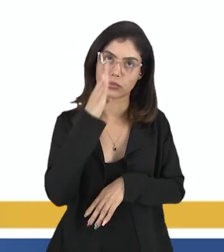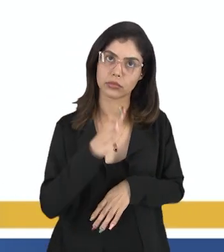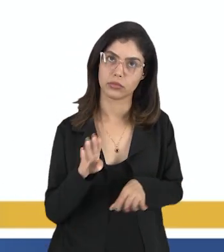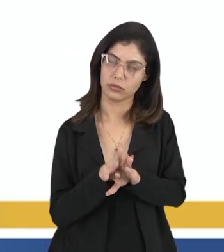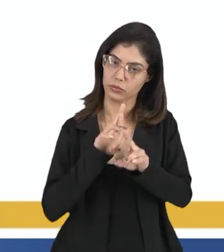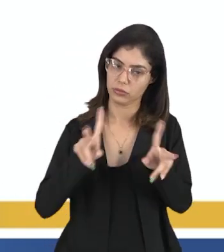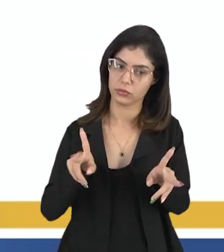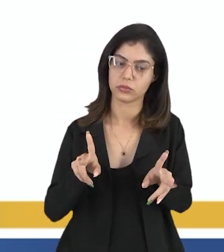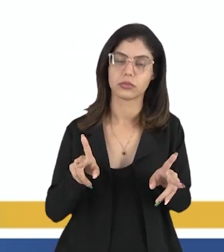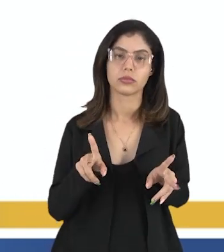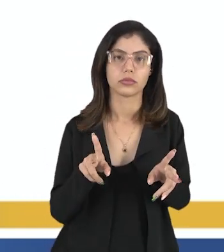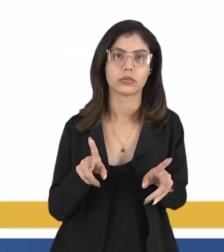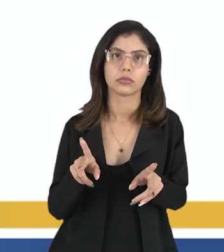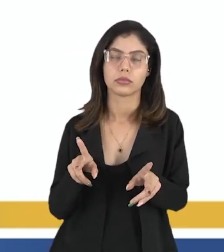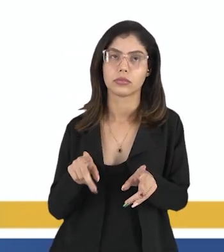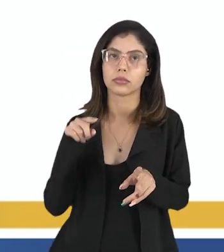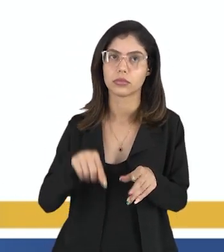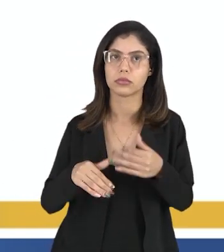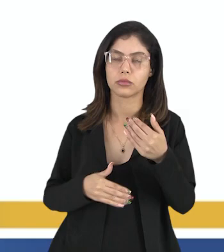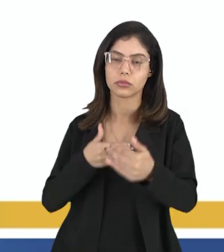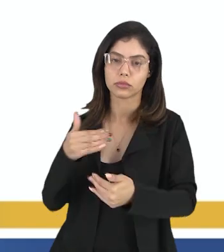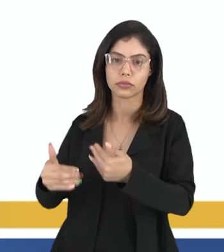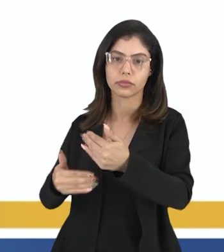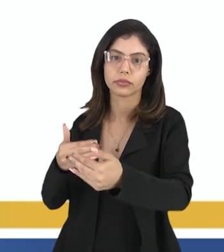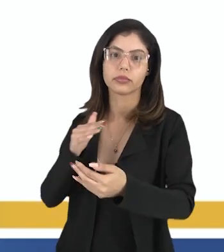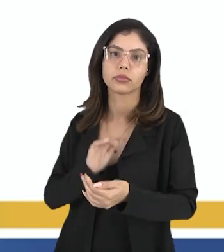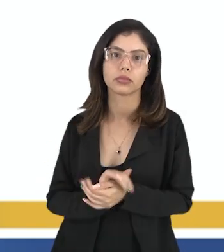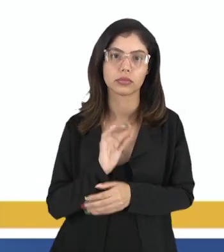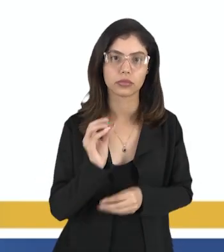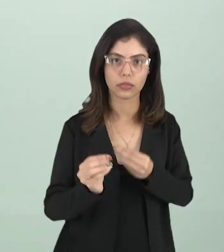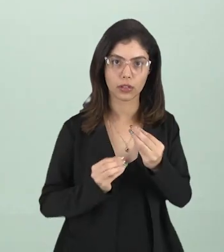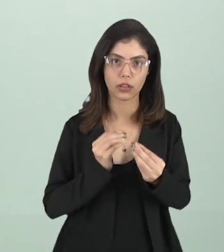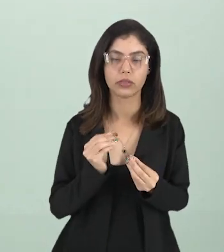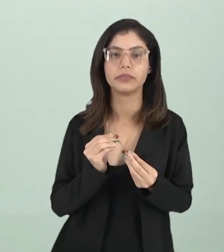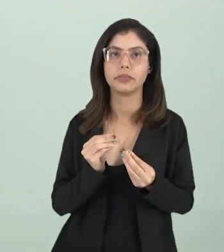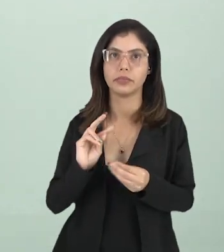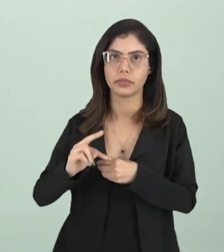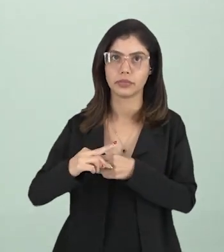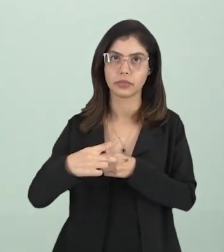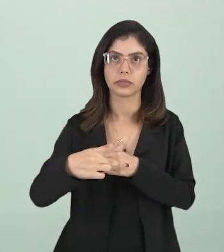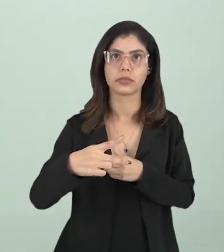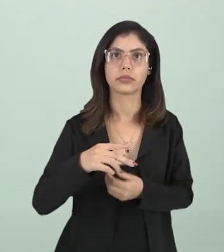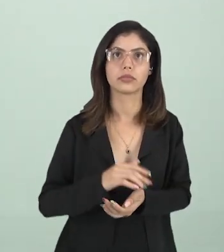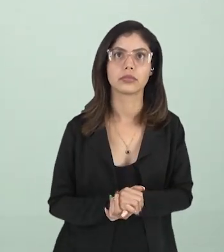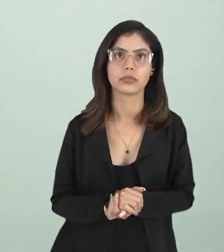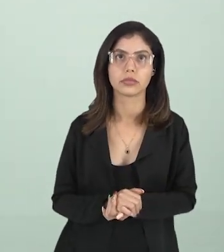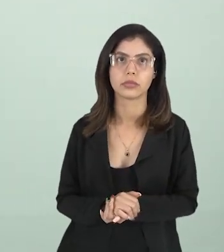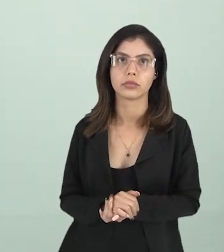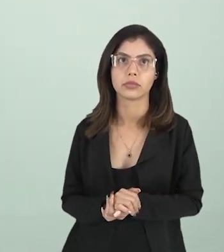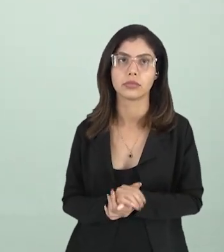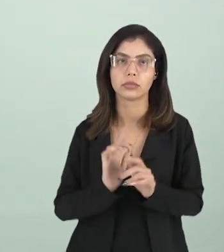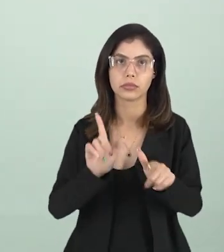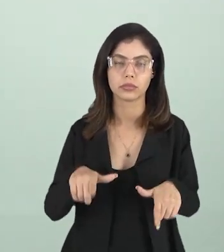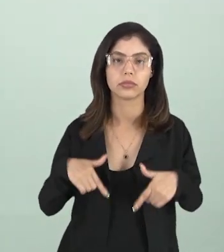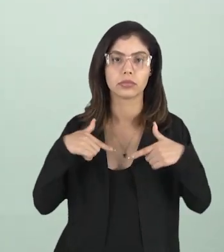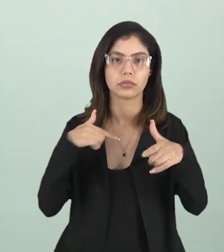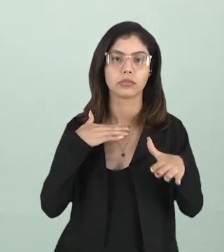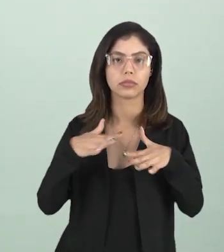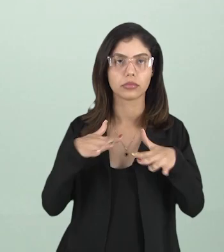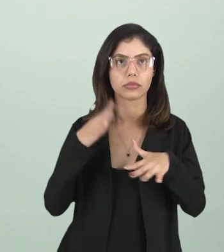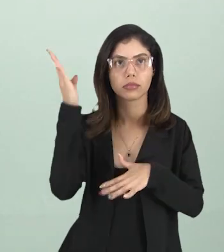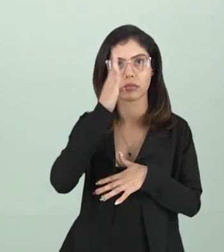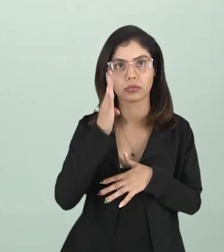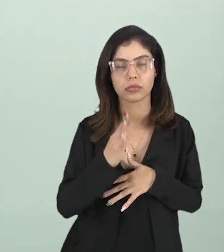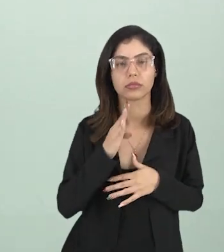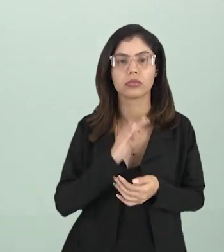pessoal? As cotas, elas vêm aí como uma consequência, né, da reivindicação aí do movimento negro